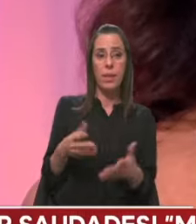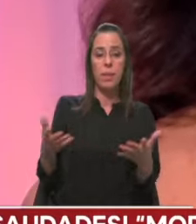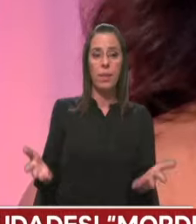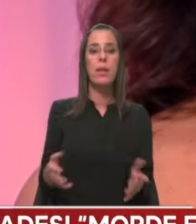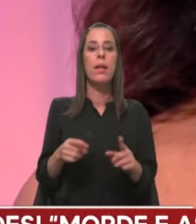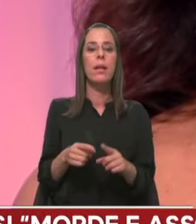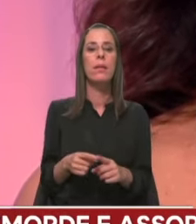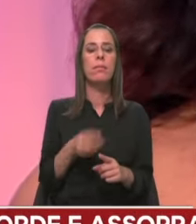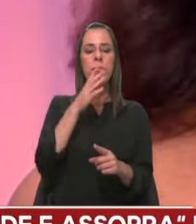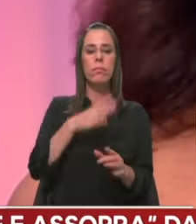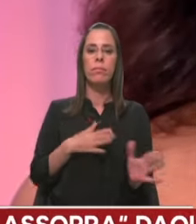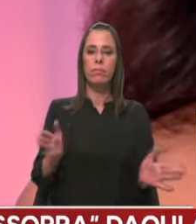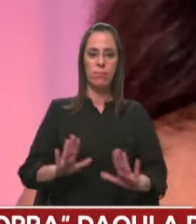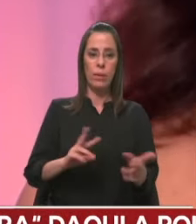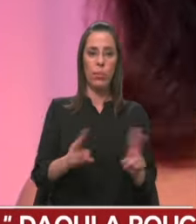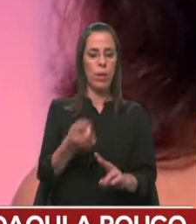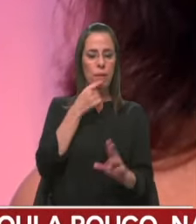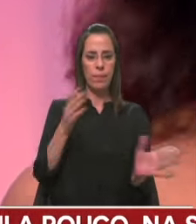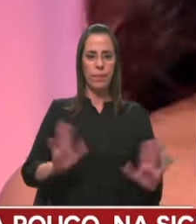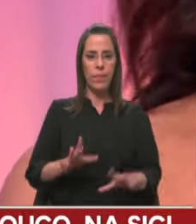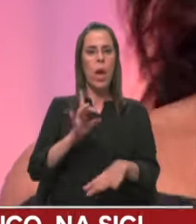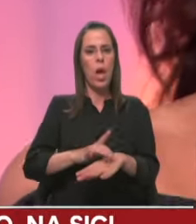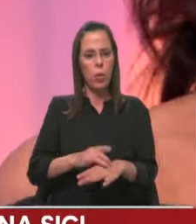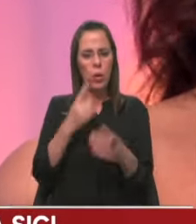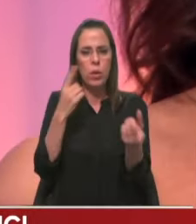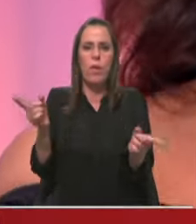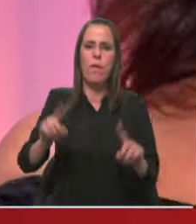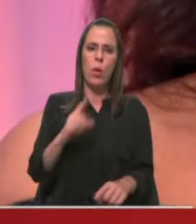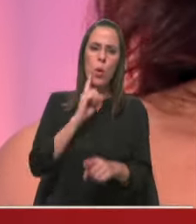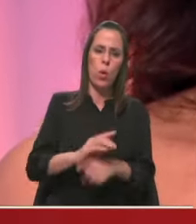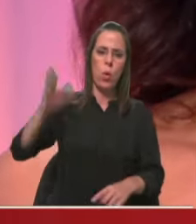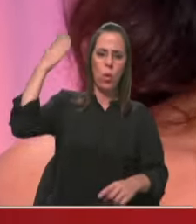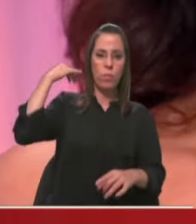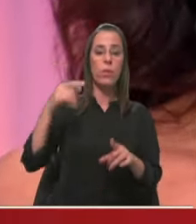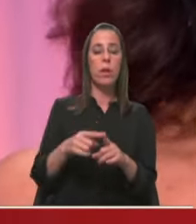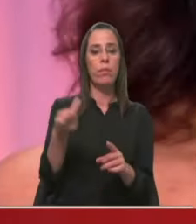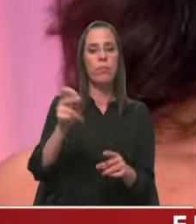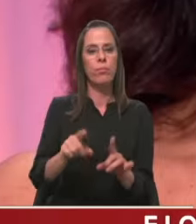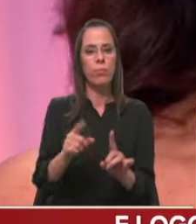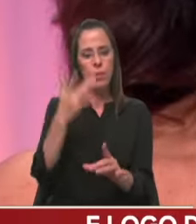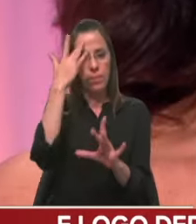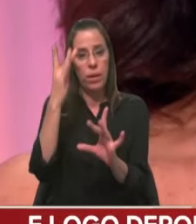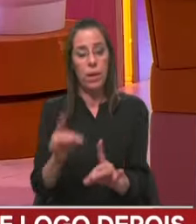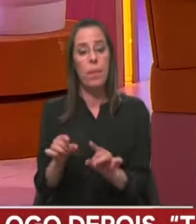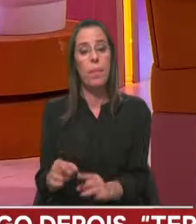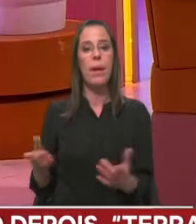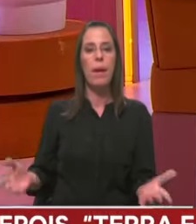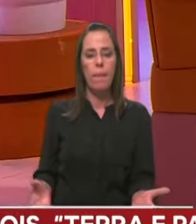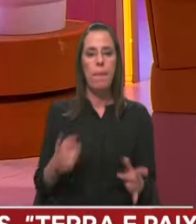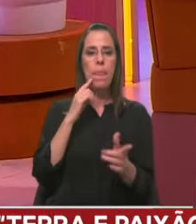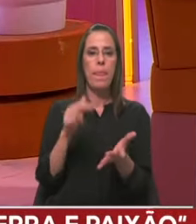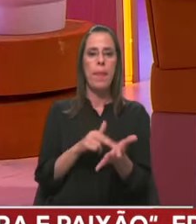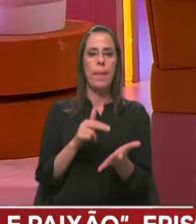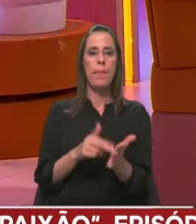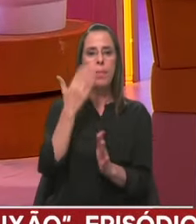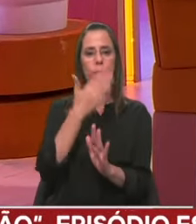acontecido, e ele disse-me, não vamos mudar a medicação, porque há doentes que voltam a ficar como estavam, porque isto foi um episódio muito traumatizante para ela. Vamos aguardar